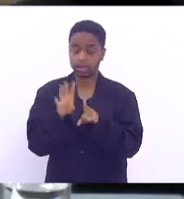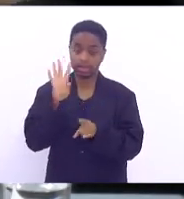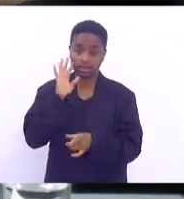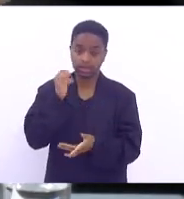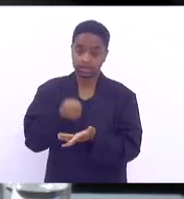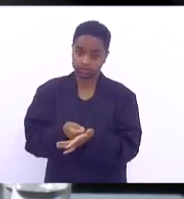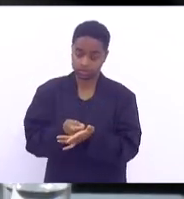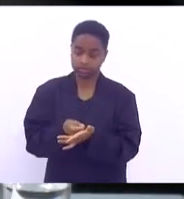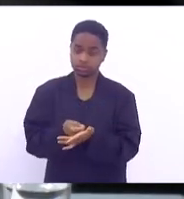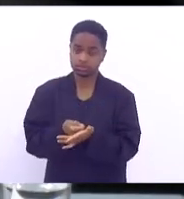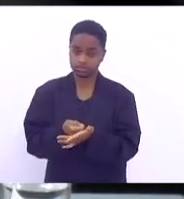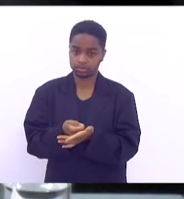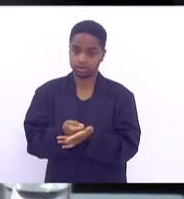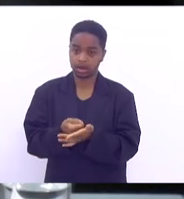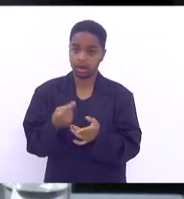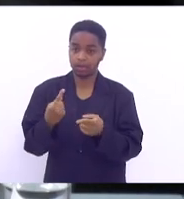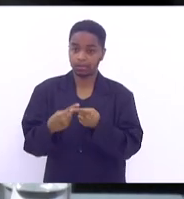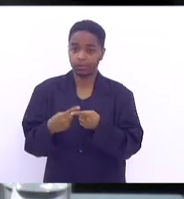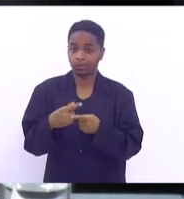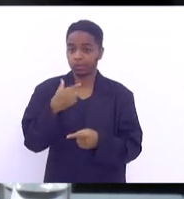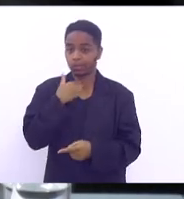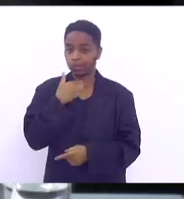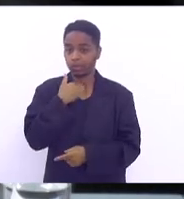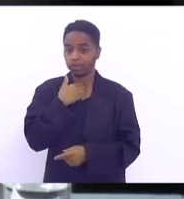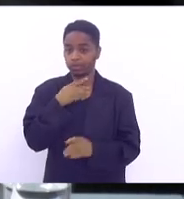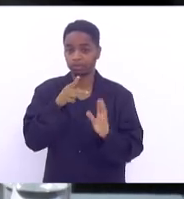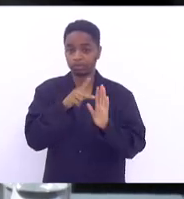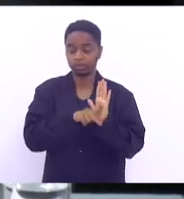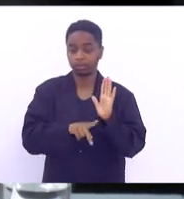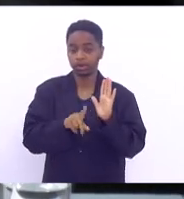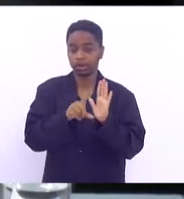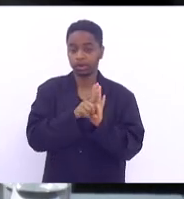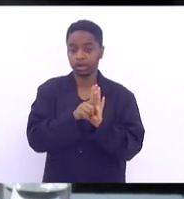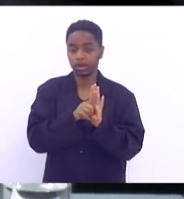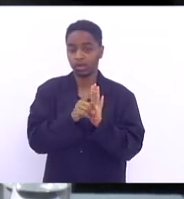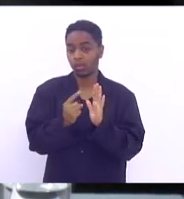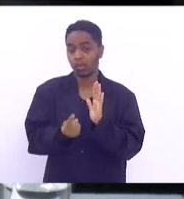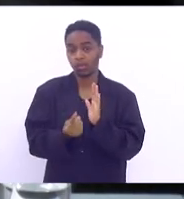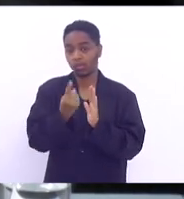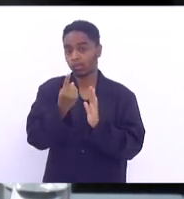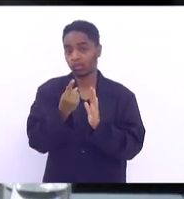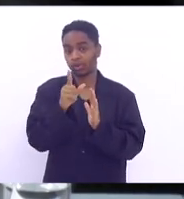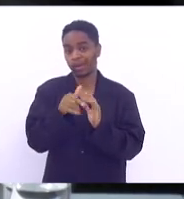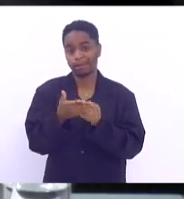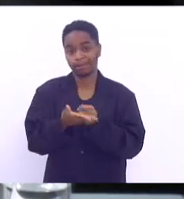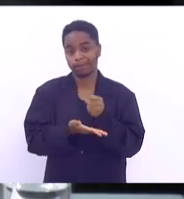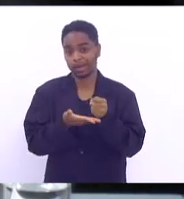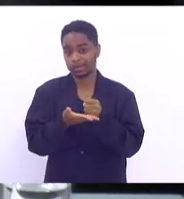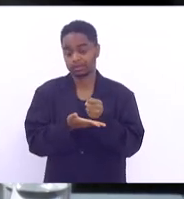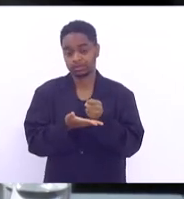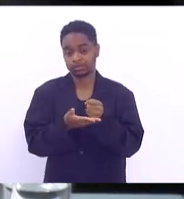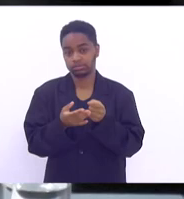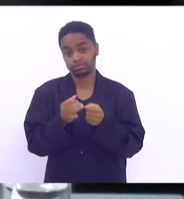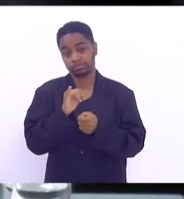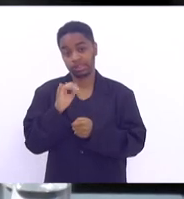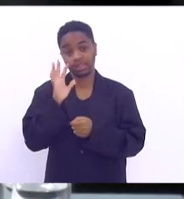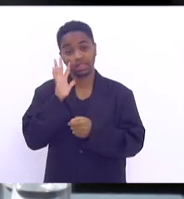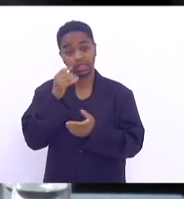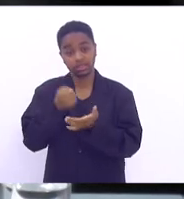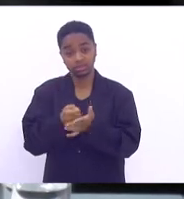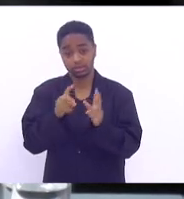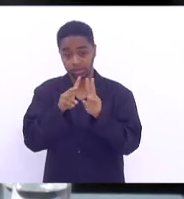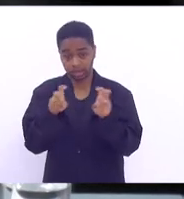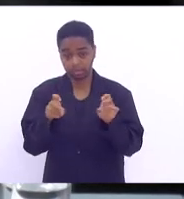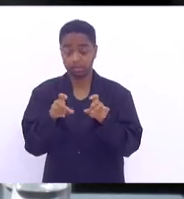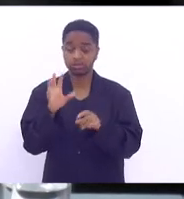decidisse, porque você não pode pegar esse projeto e ele ser o balizador. Decidido sobre o tema, se decide todos,